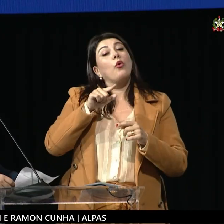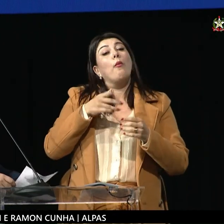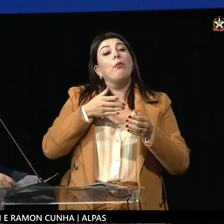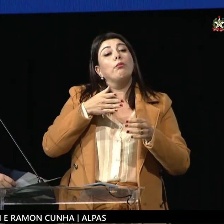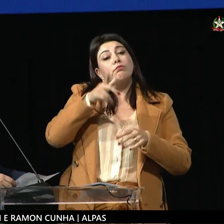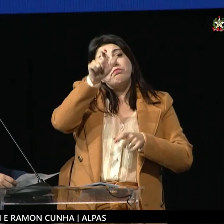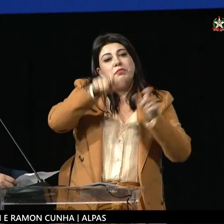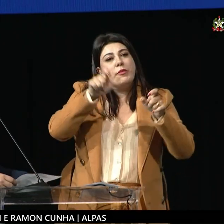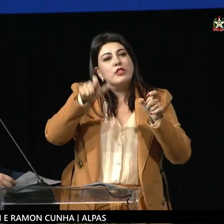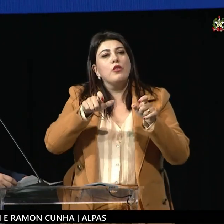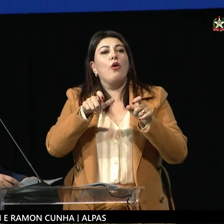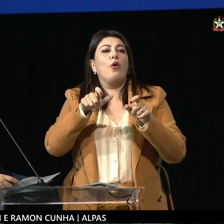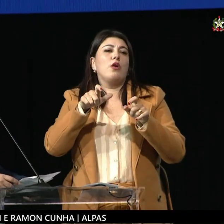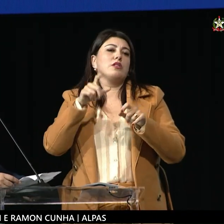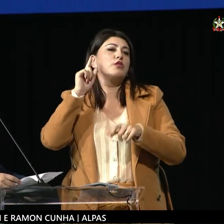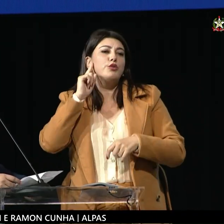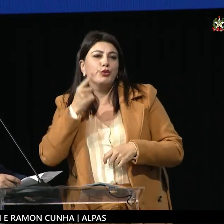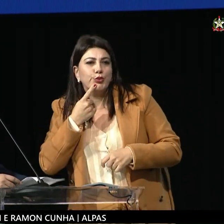segunda língua escrita.